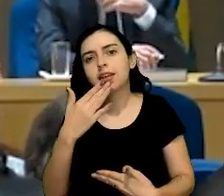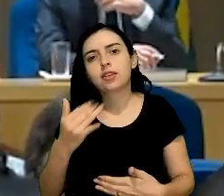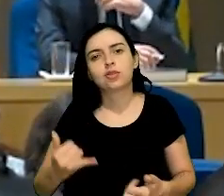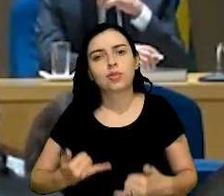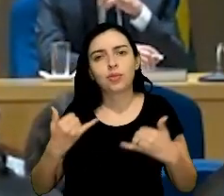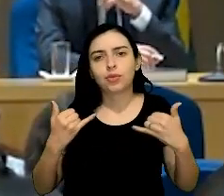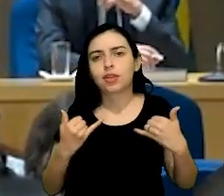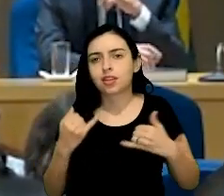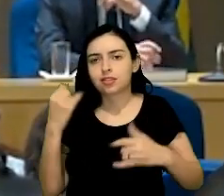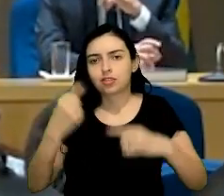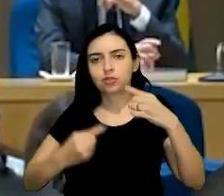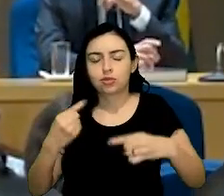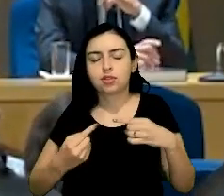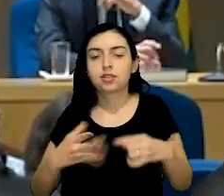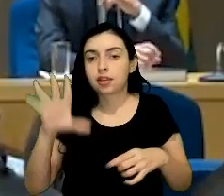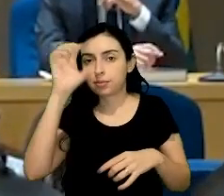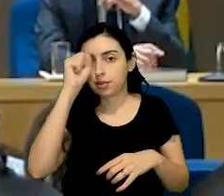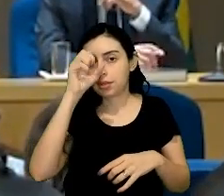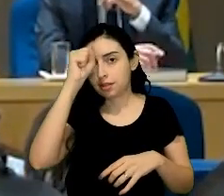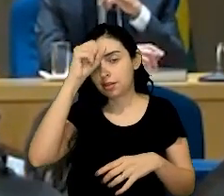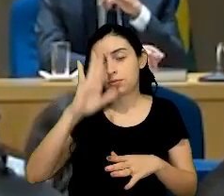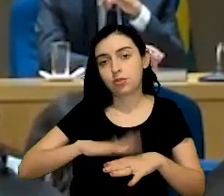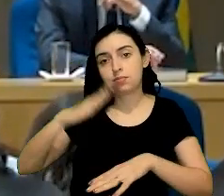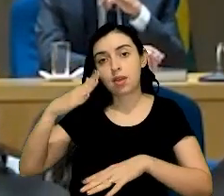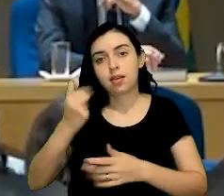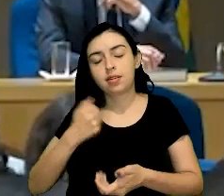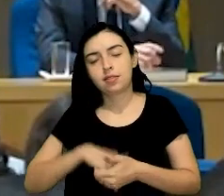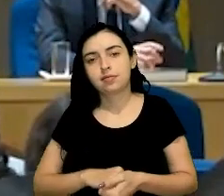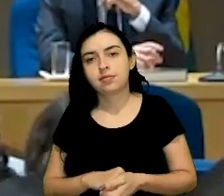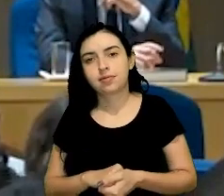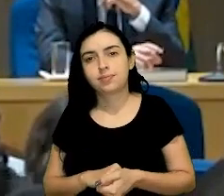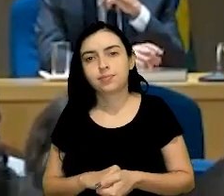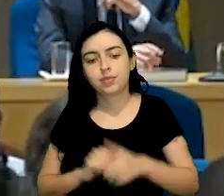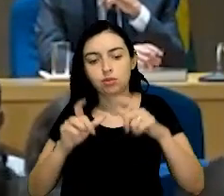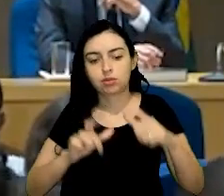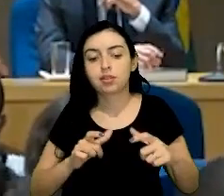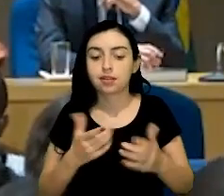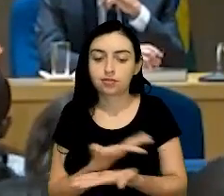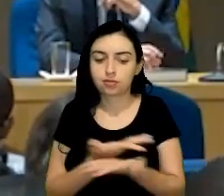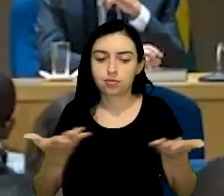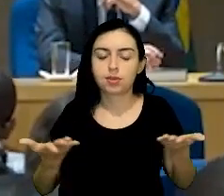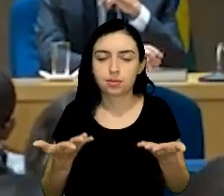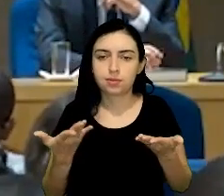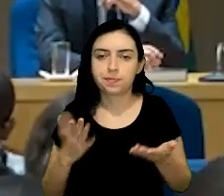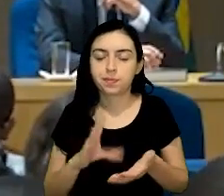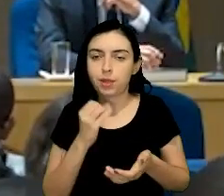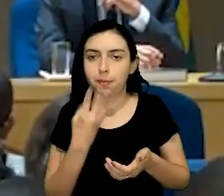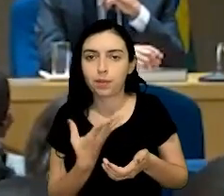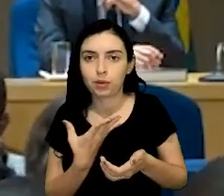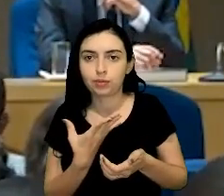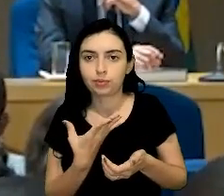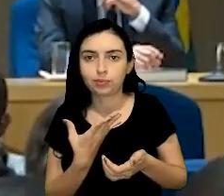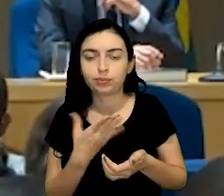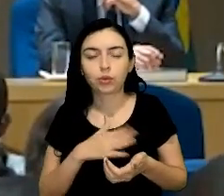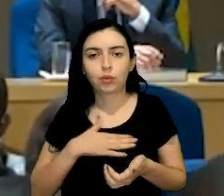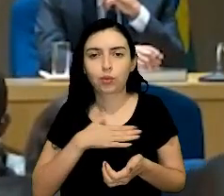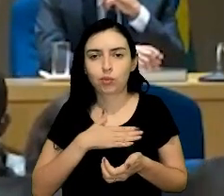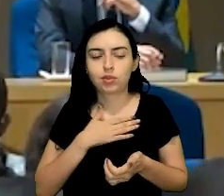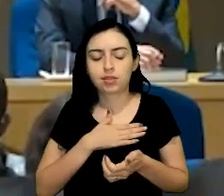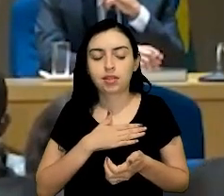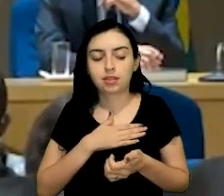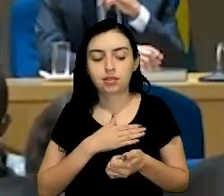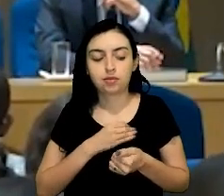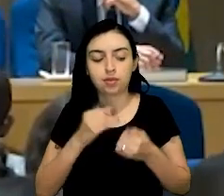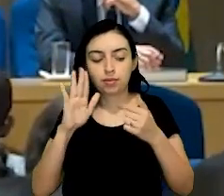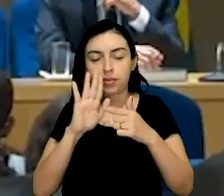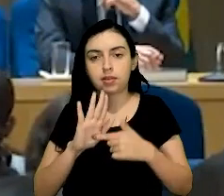e aprendemos muito, né, com a área de vocês. Bom, eu gostaria então, vou fazer minha apresentação um pouquinho mais